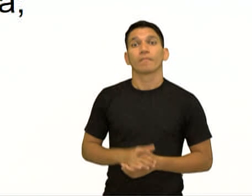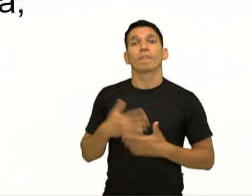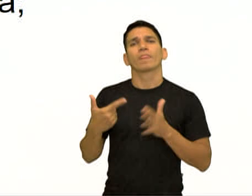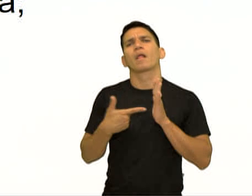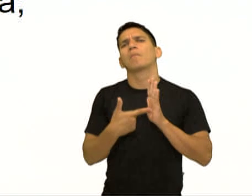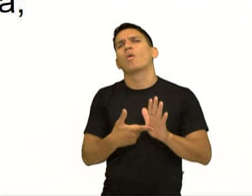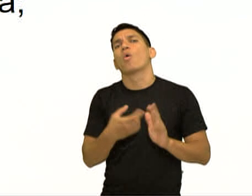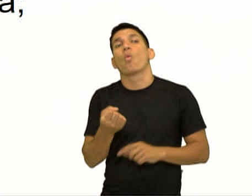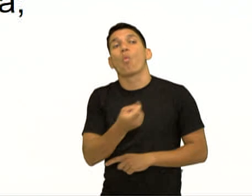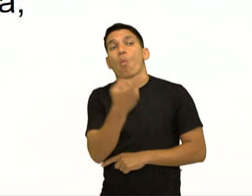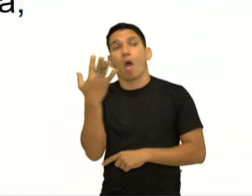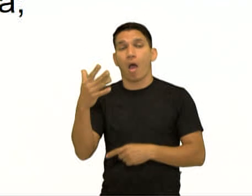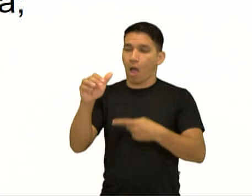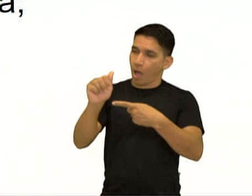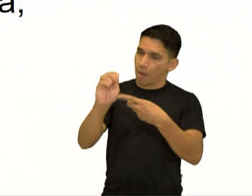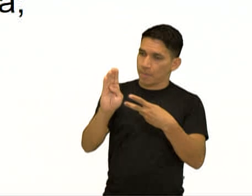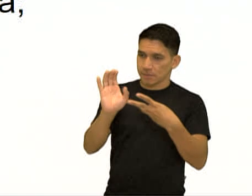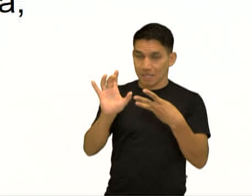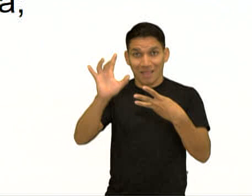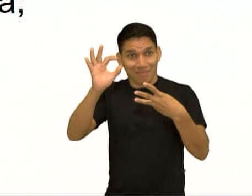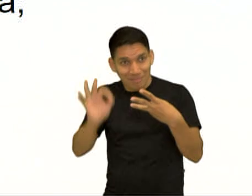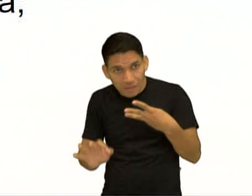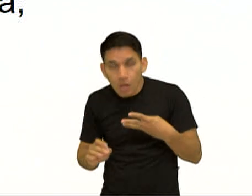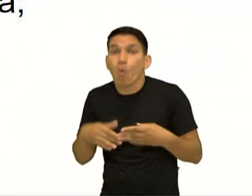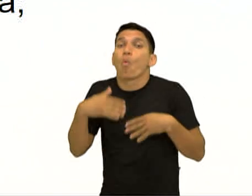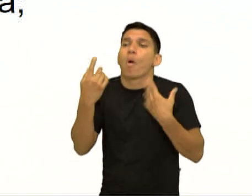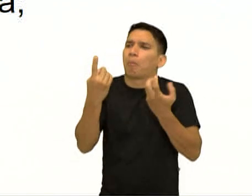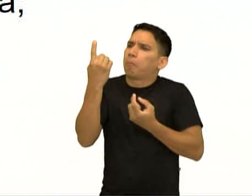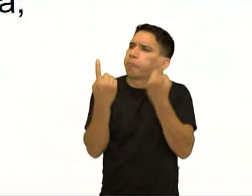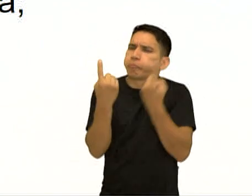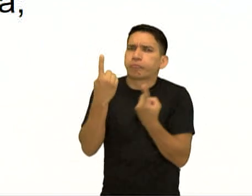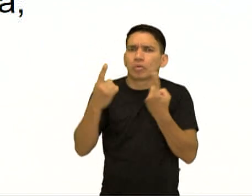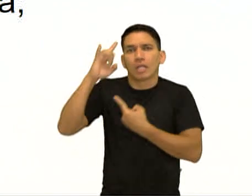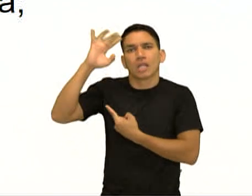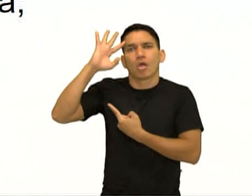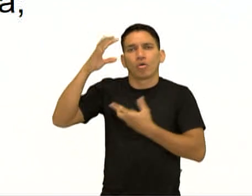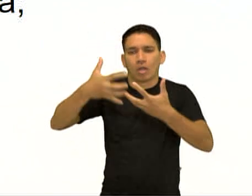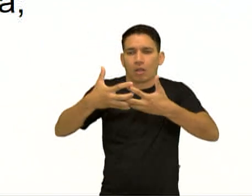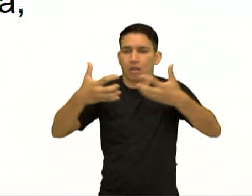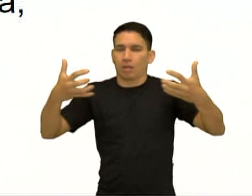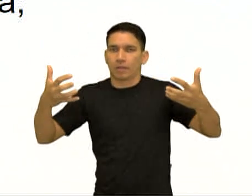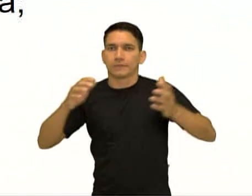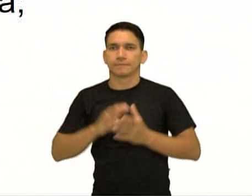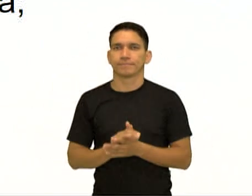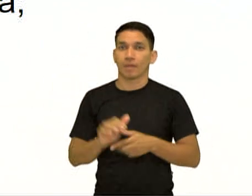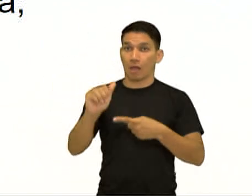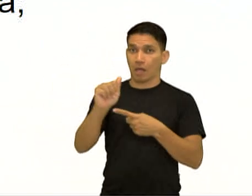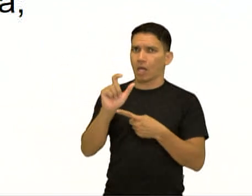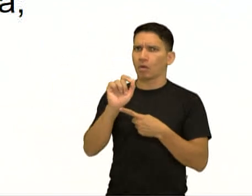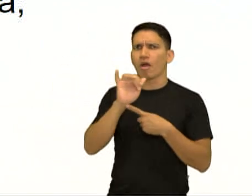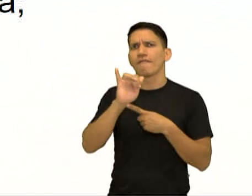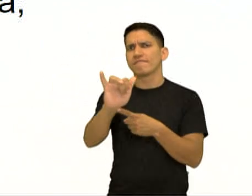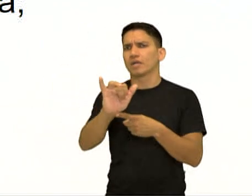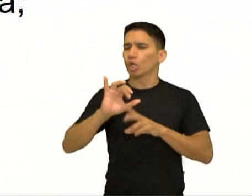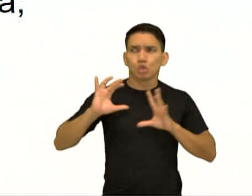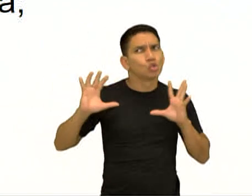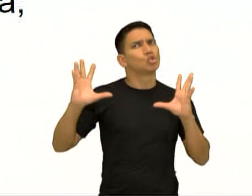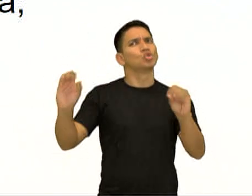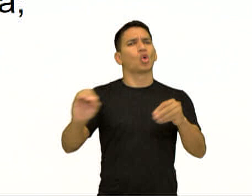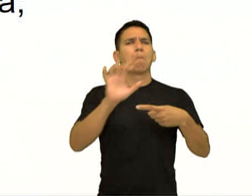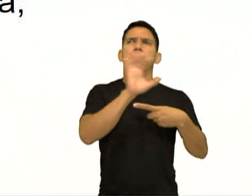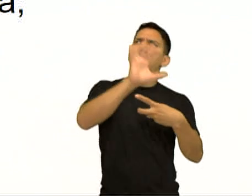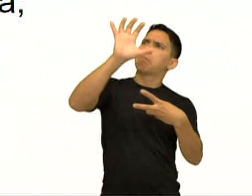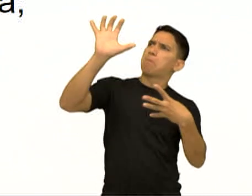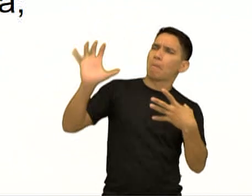Indique a alternativa correta sobre a teoria da deriva continental. Letra A. Afirma que todos os continentes